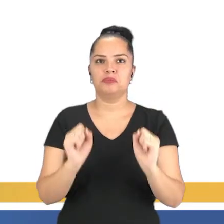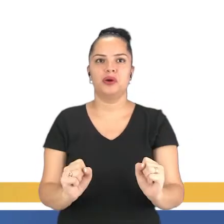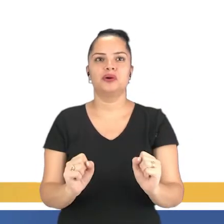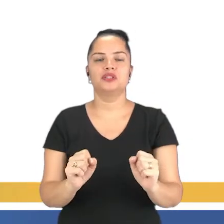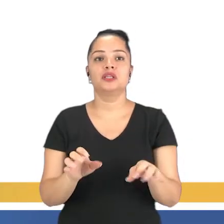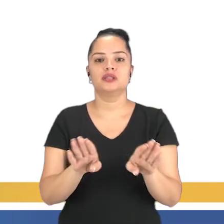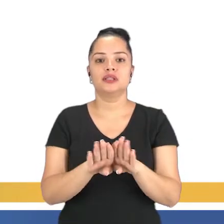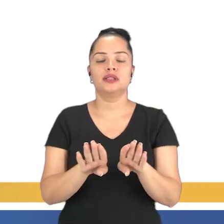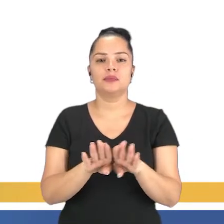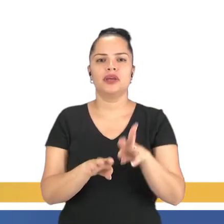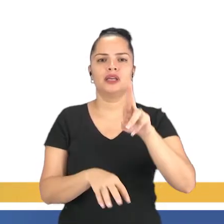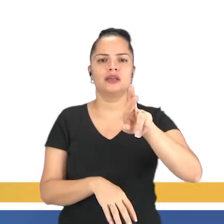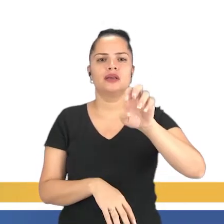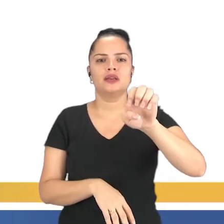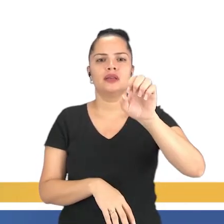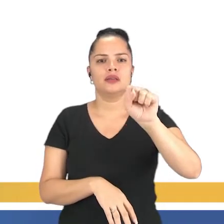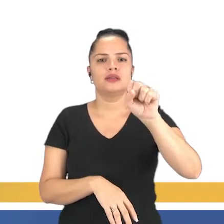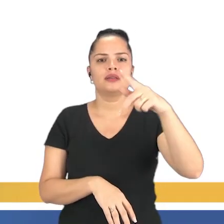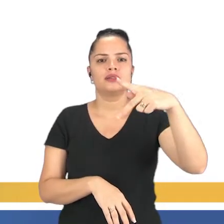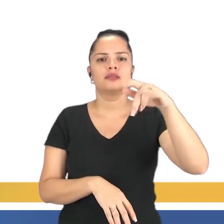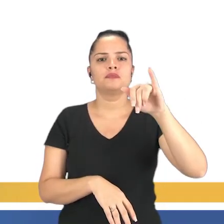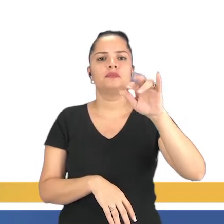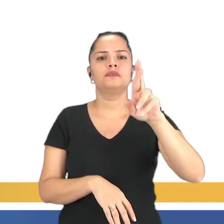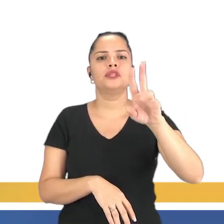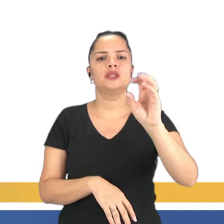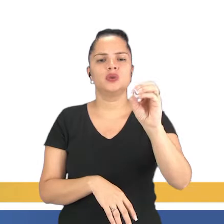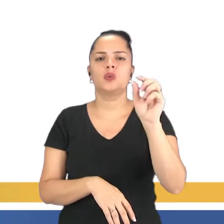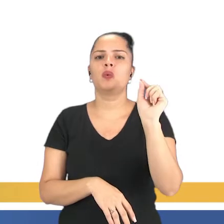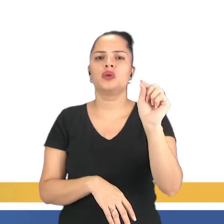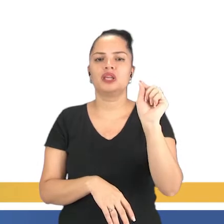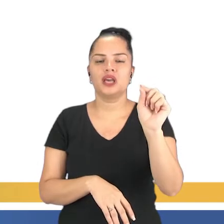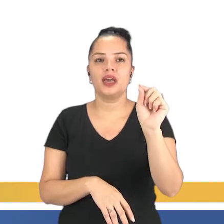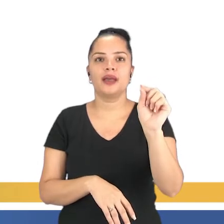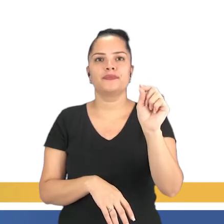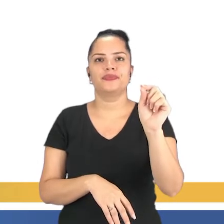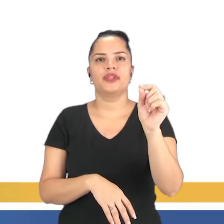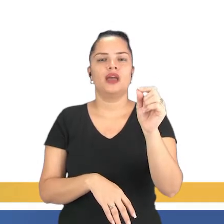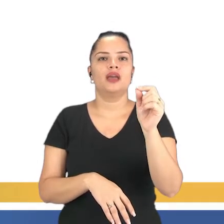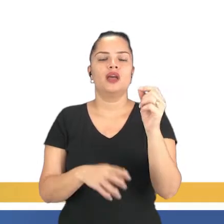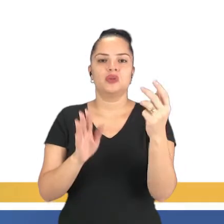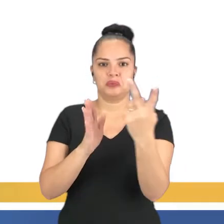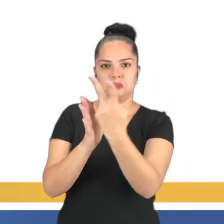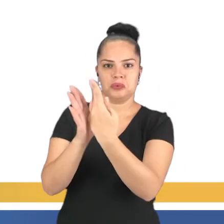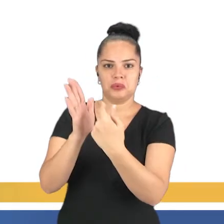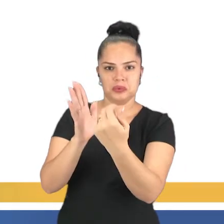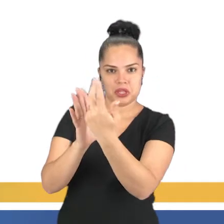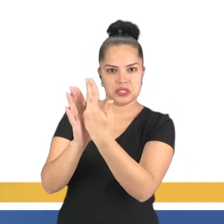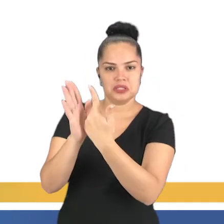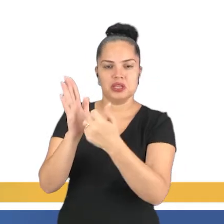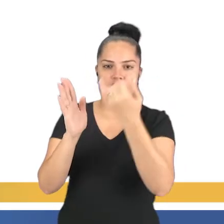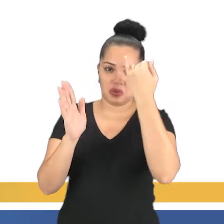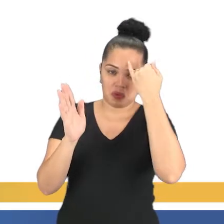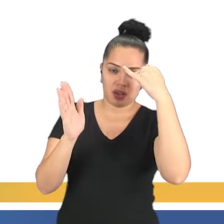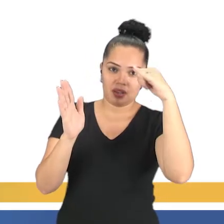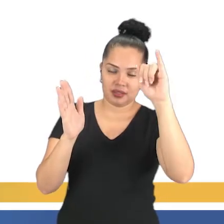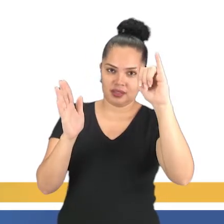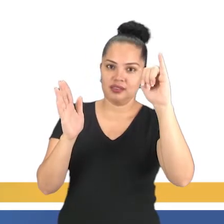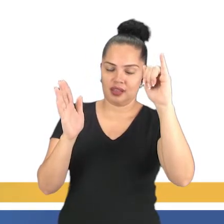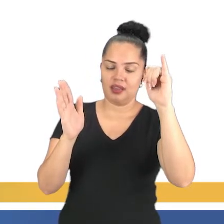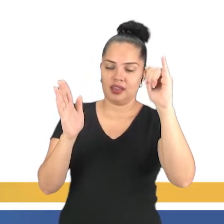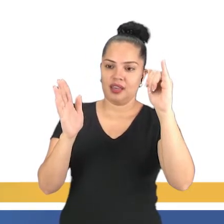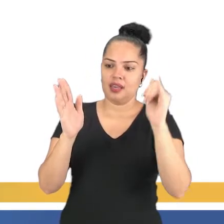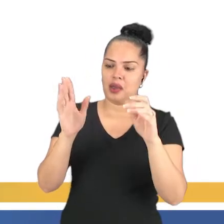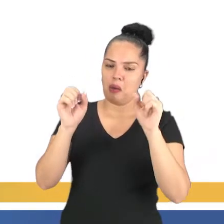Vamos ver também o respiro. O que seria isso? A área de respiro no design parte da ideia de deixar alguns espaços